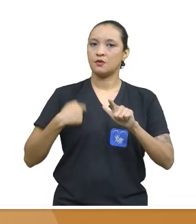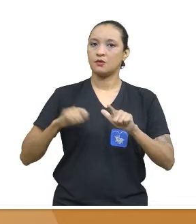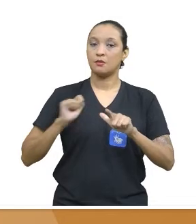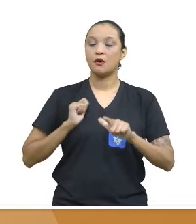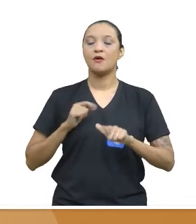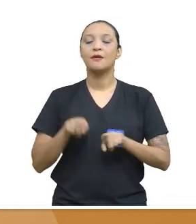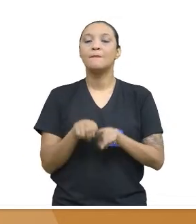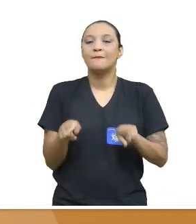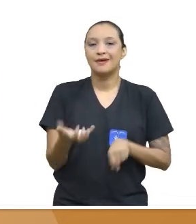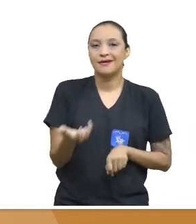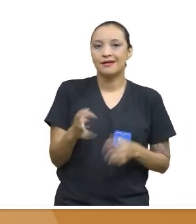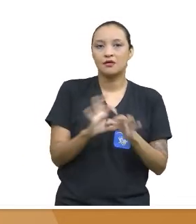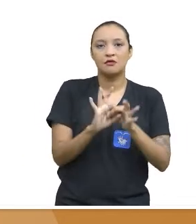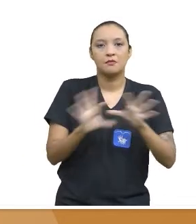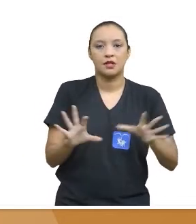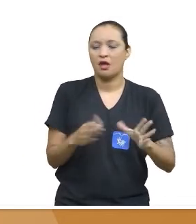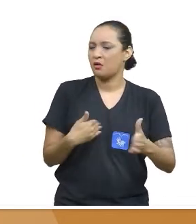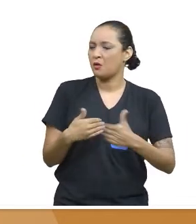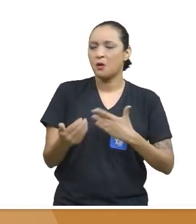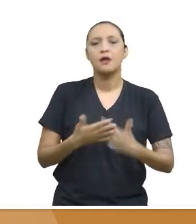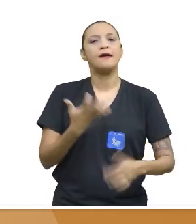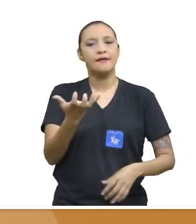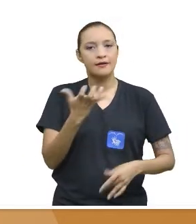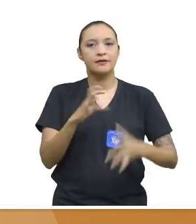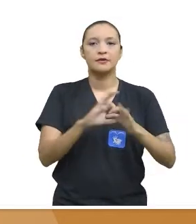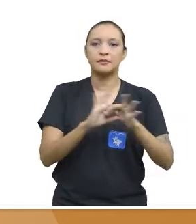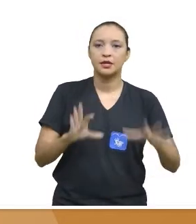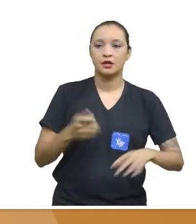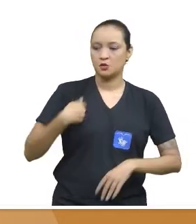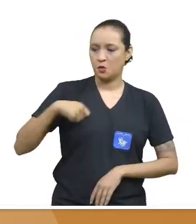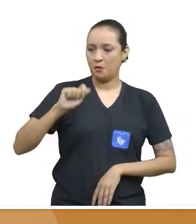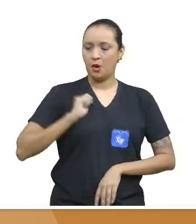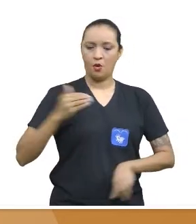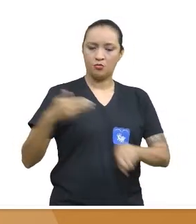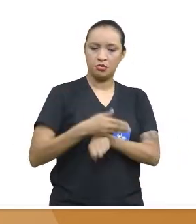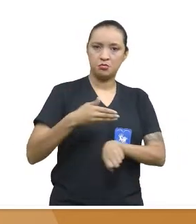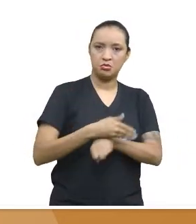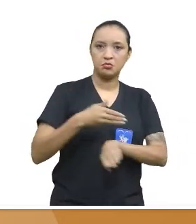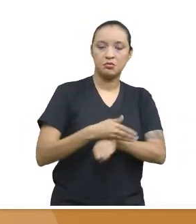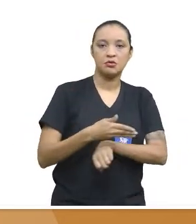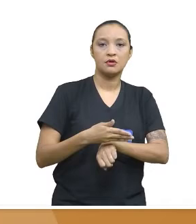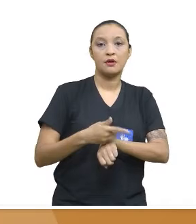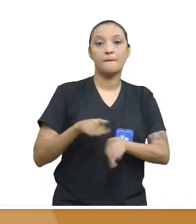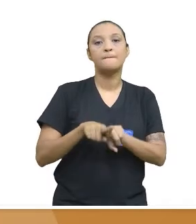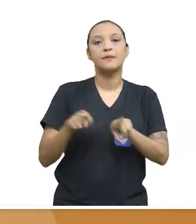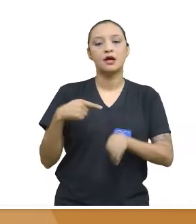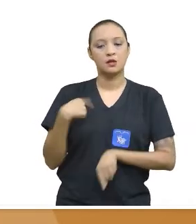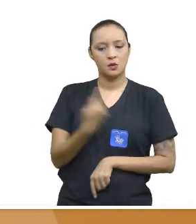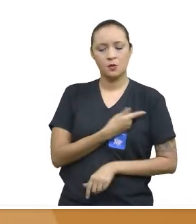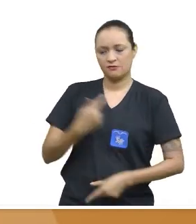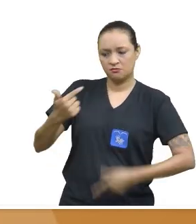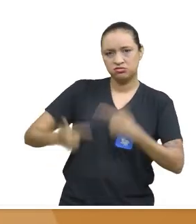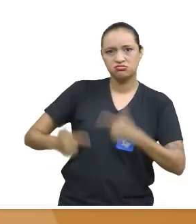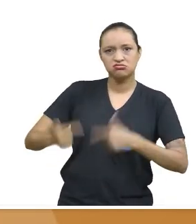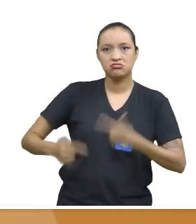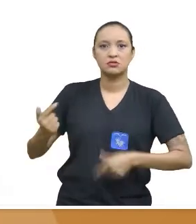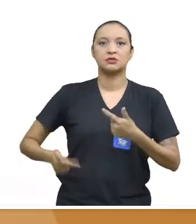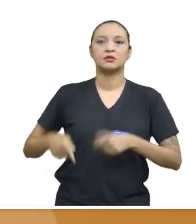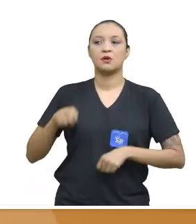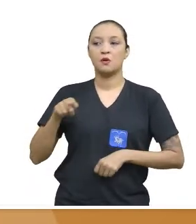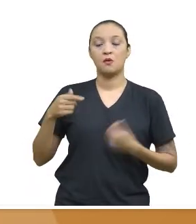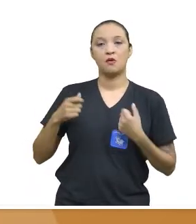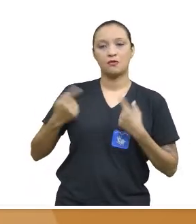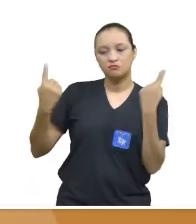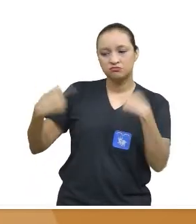agora. E não importa quem seja. Os espanhóis vão vir, é um grande império, mas nós vamos lutar contra eles. Que